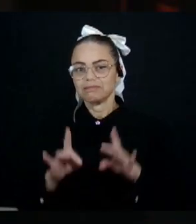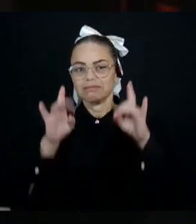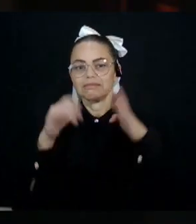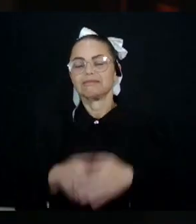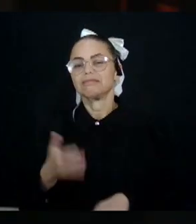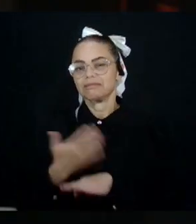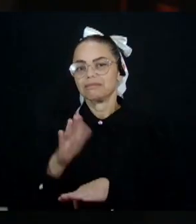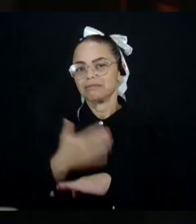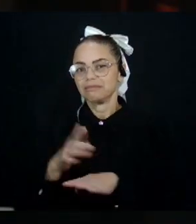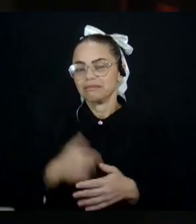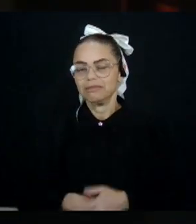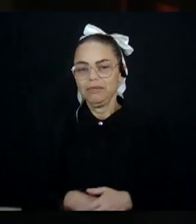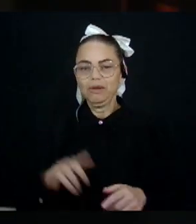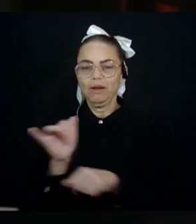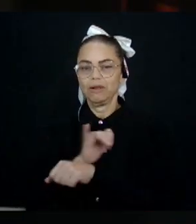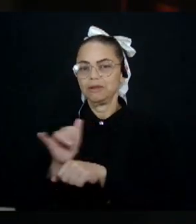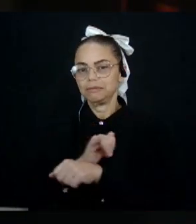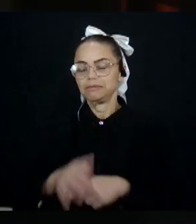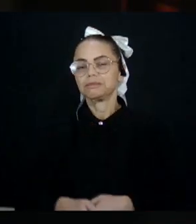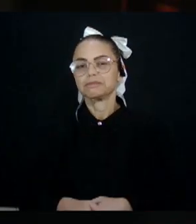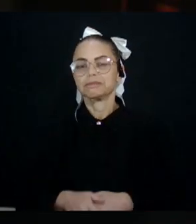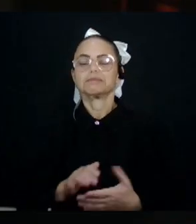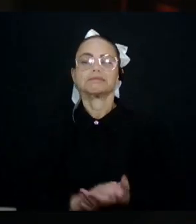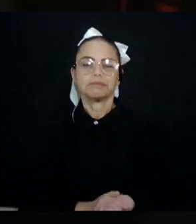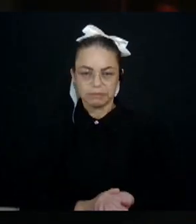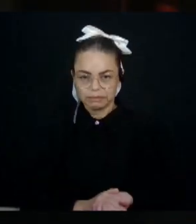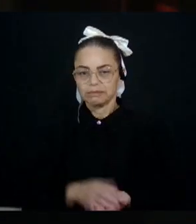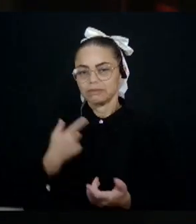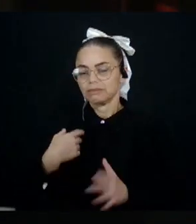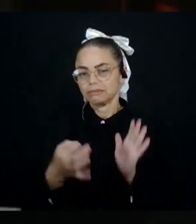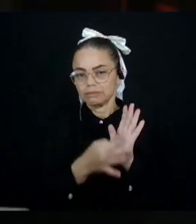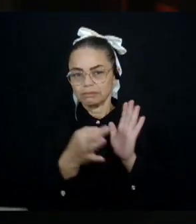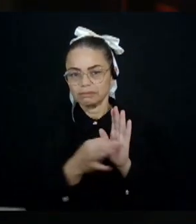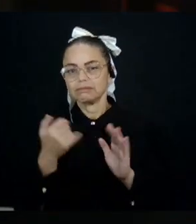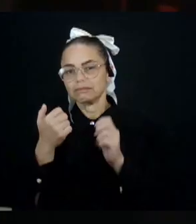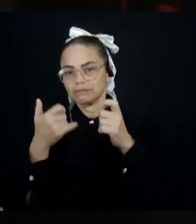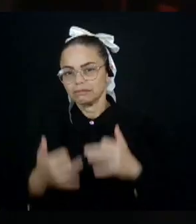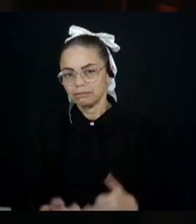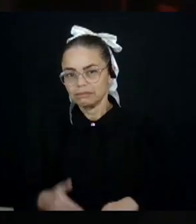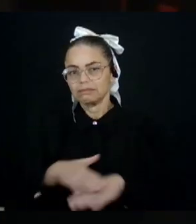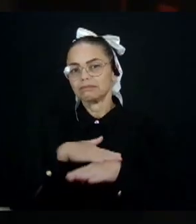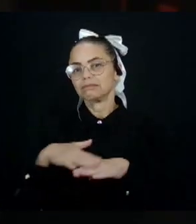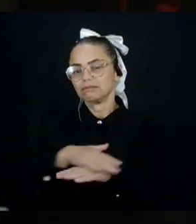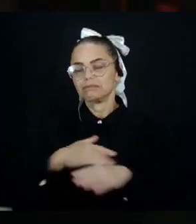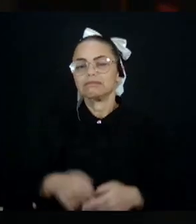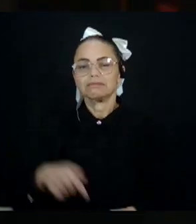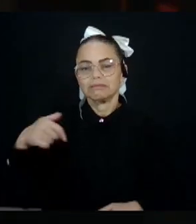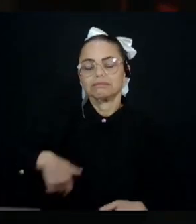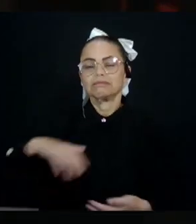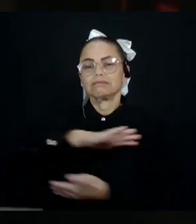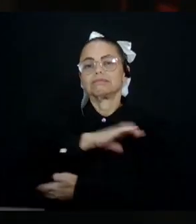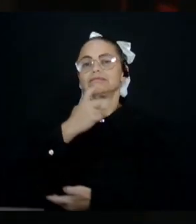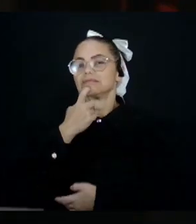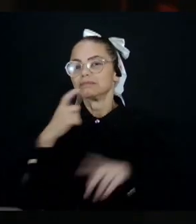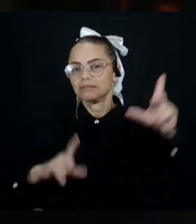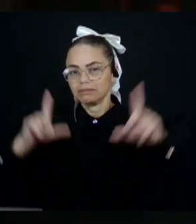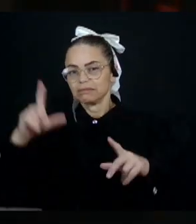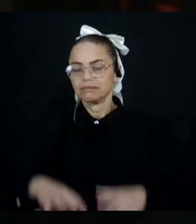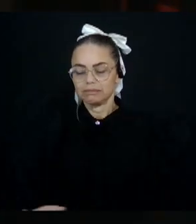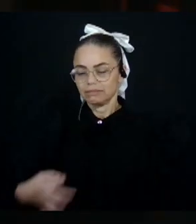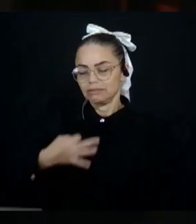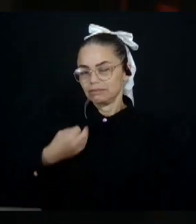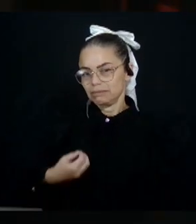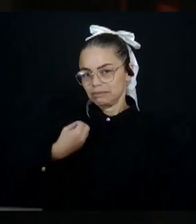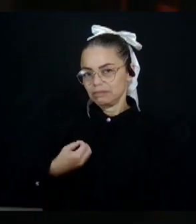pelo YouTube. Você pode ir lá dar a sua opinião, conversar, e também aqui na TV Câmara Campinas e, claro, presencialmente no plenário